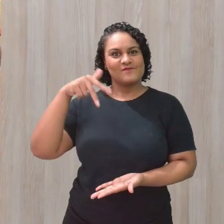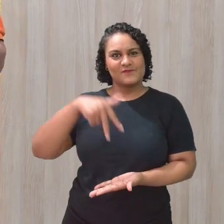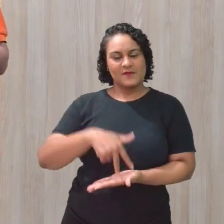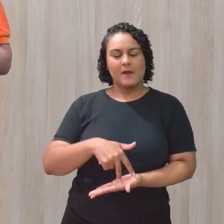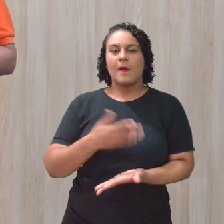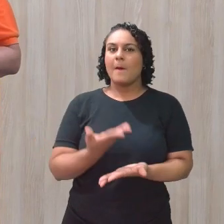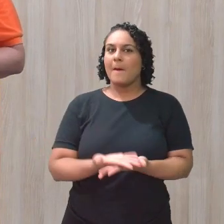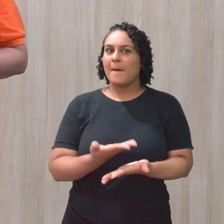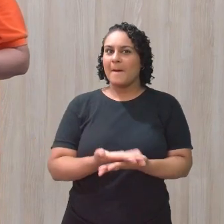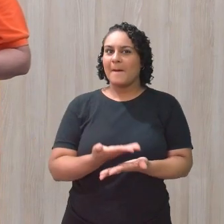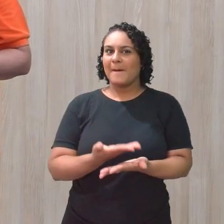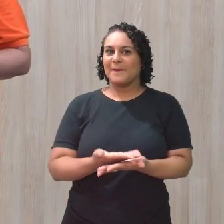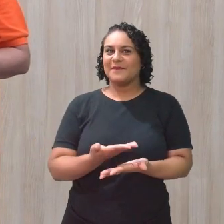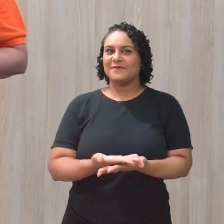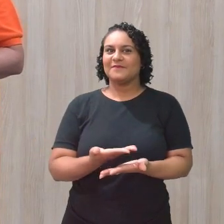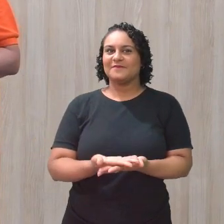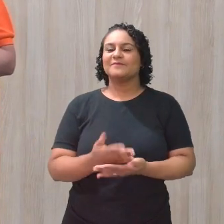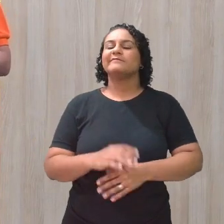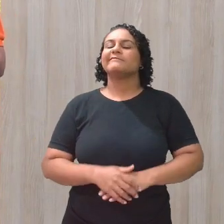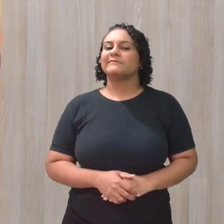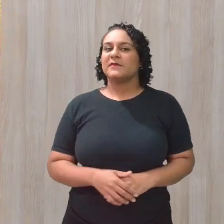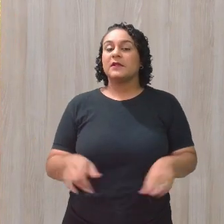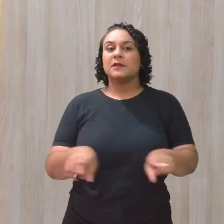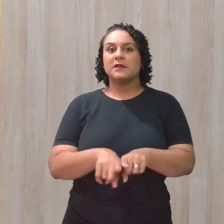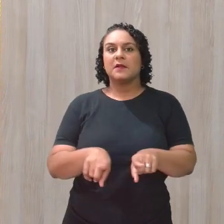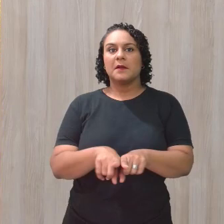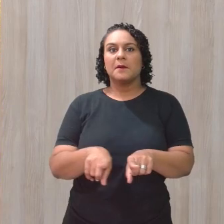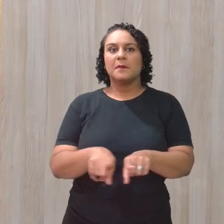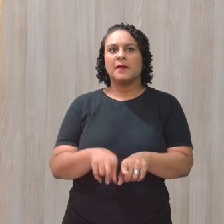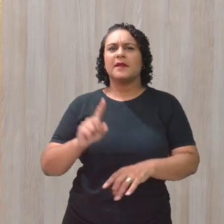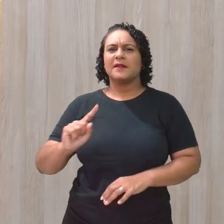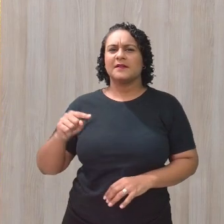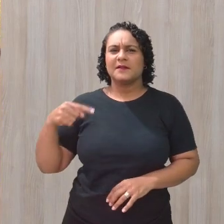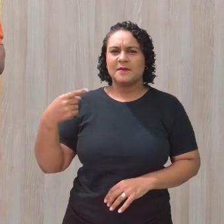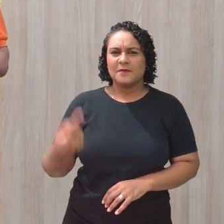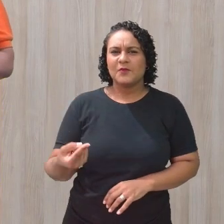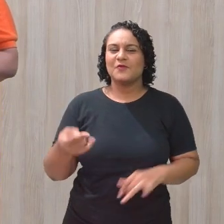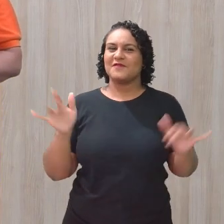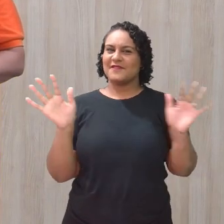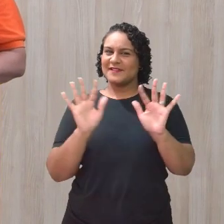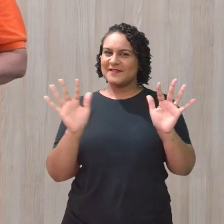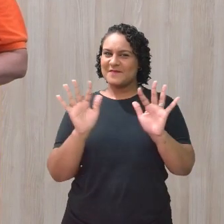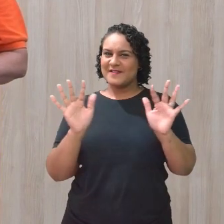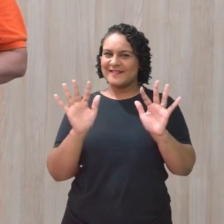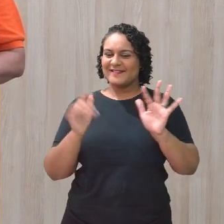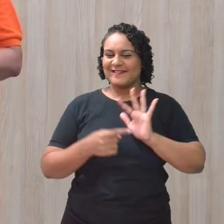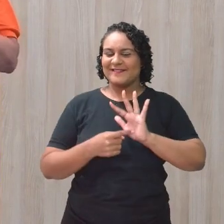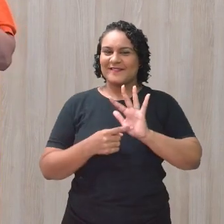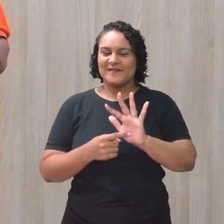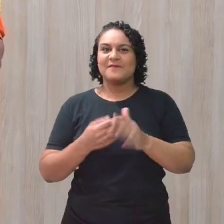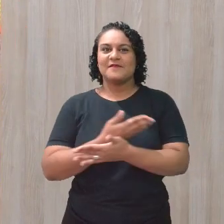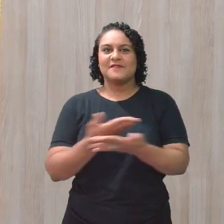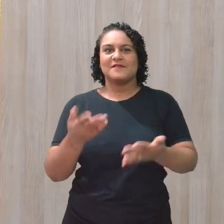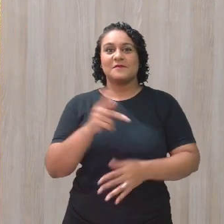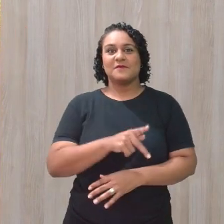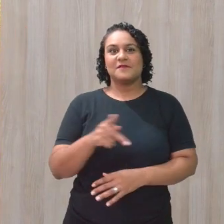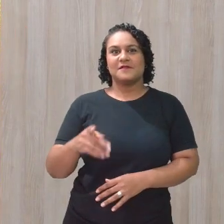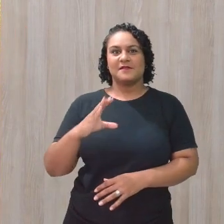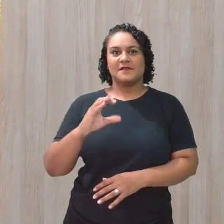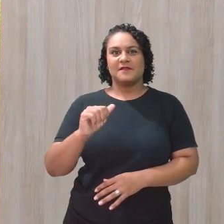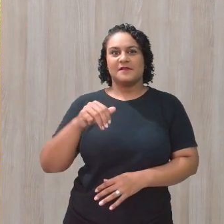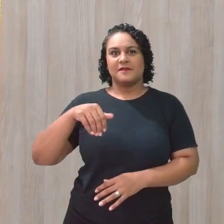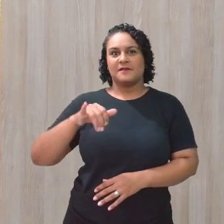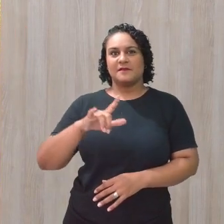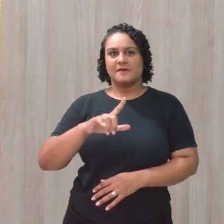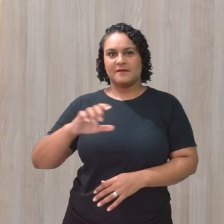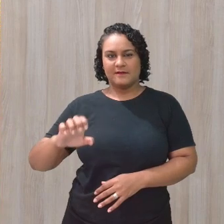para mais uma aula. Tenho também comigo, daqui a pouco ela dá aquele alô, é a professora Camille Borba,